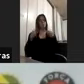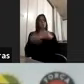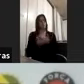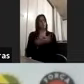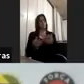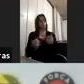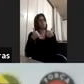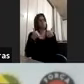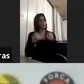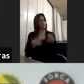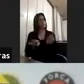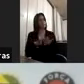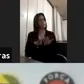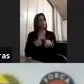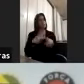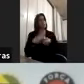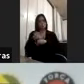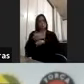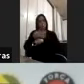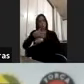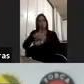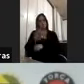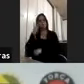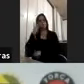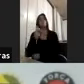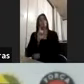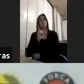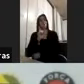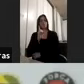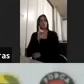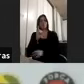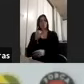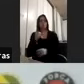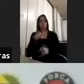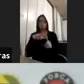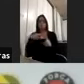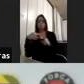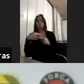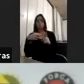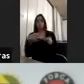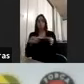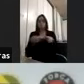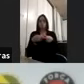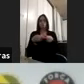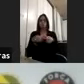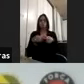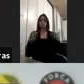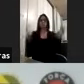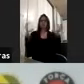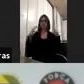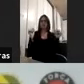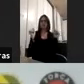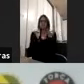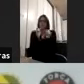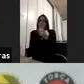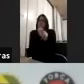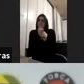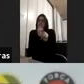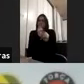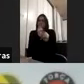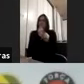sei que a noitada não foi fácil, a gente acompanha pelos grupos aqui, chuva, frio e a noite inteira o rádio